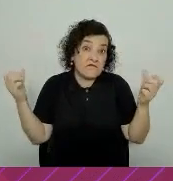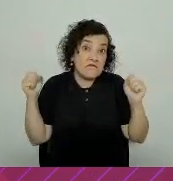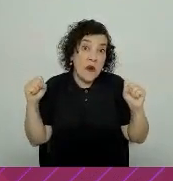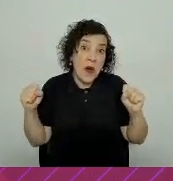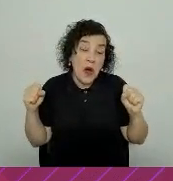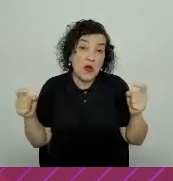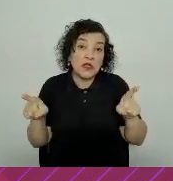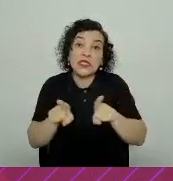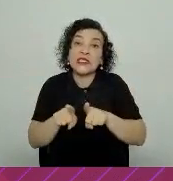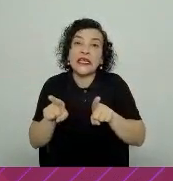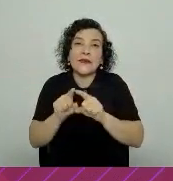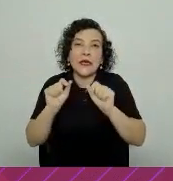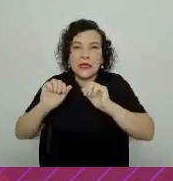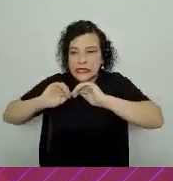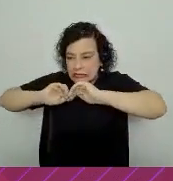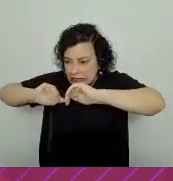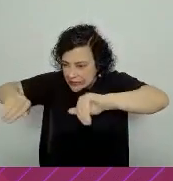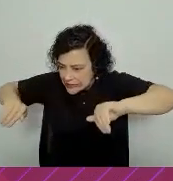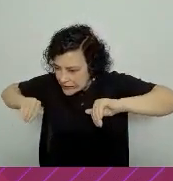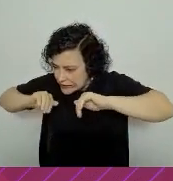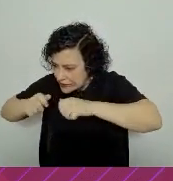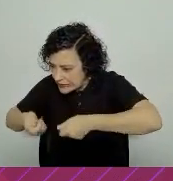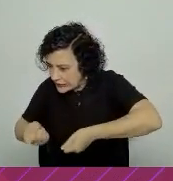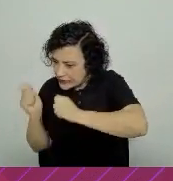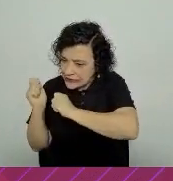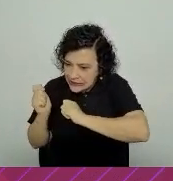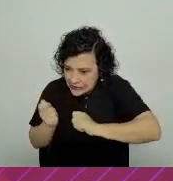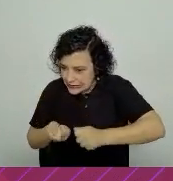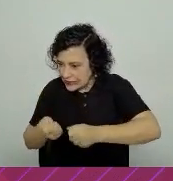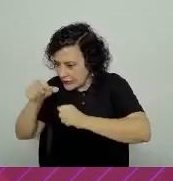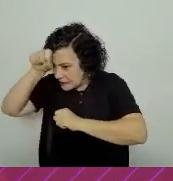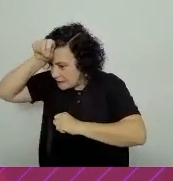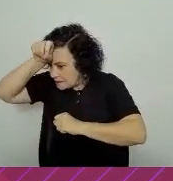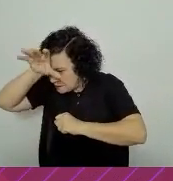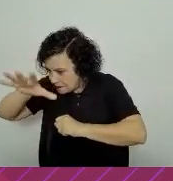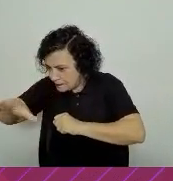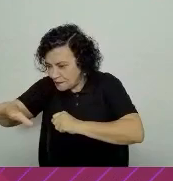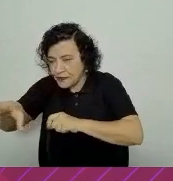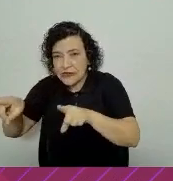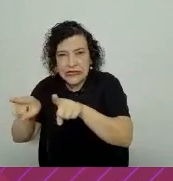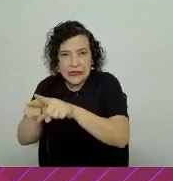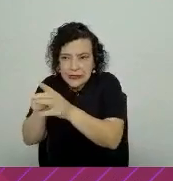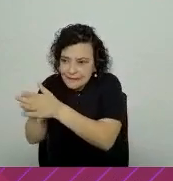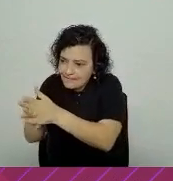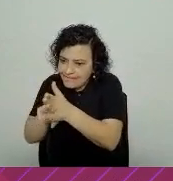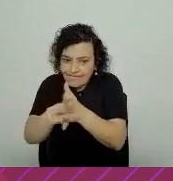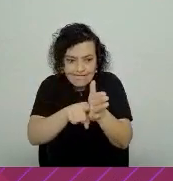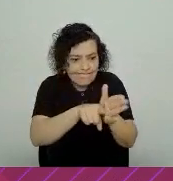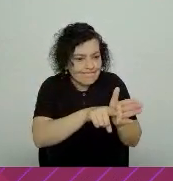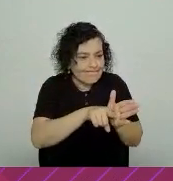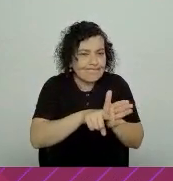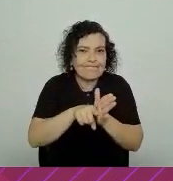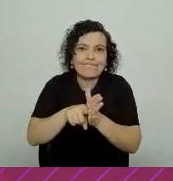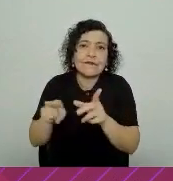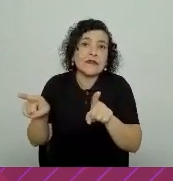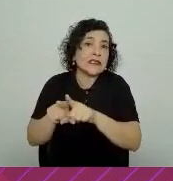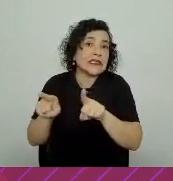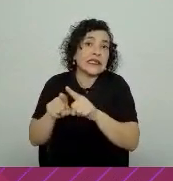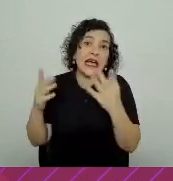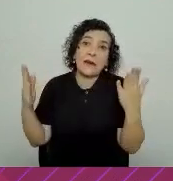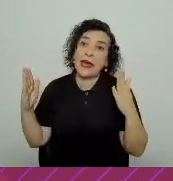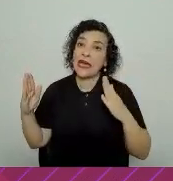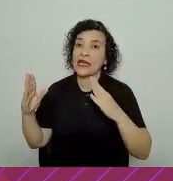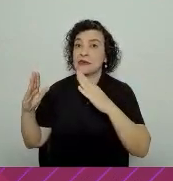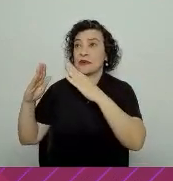fazer uma escavação arqueológica por exemplo fazer uma exploração conhecem as pirâmides do Egito